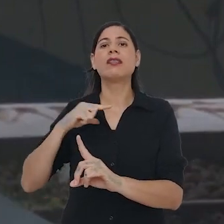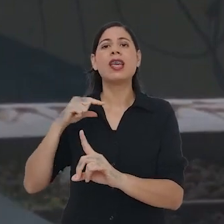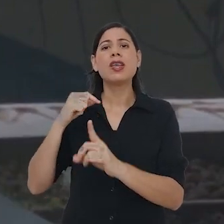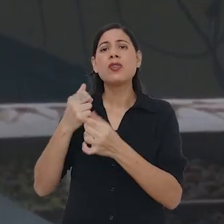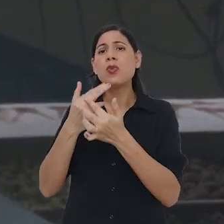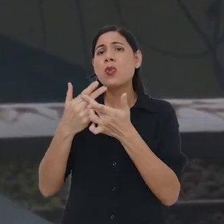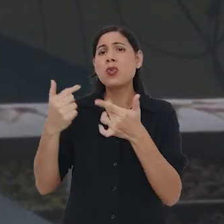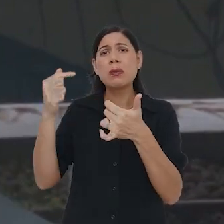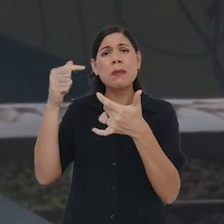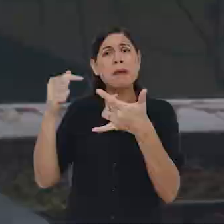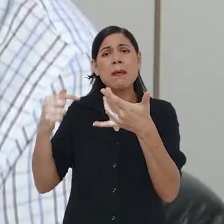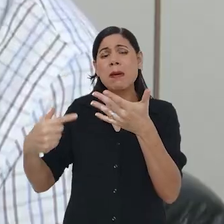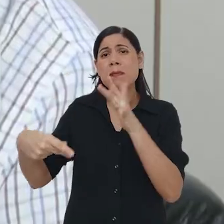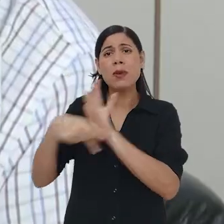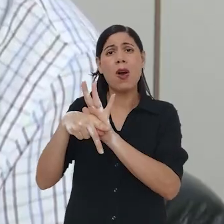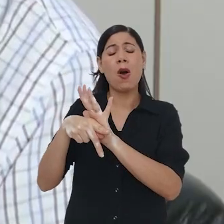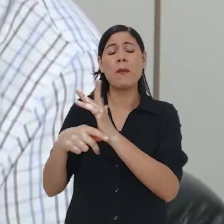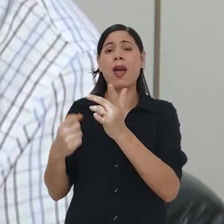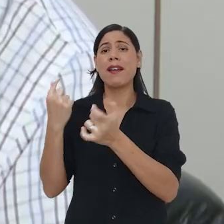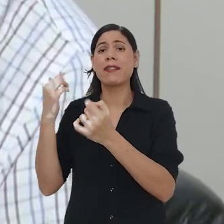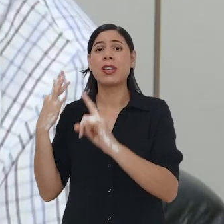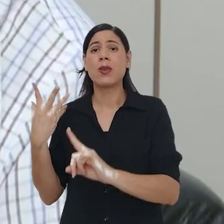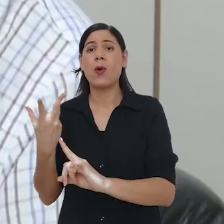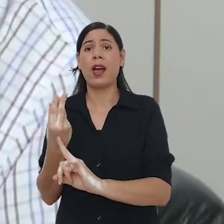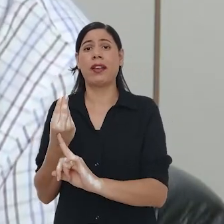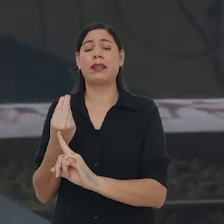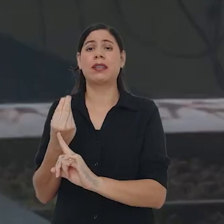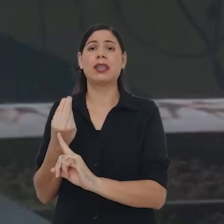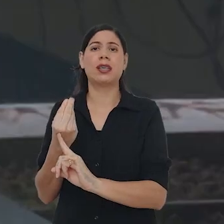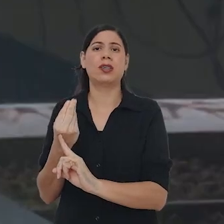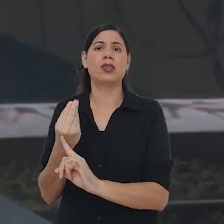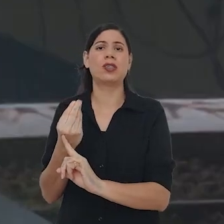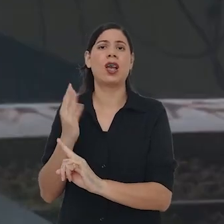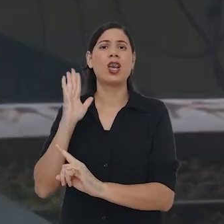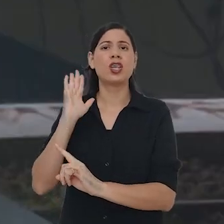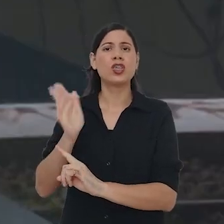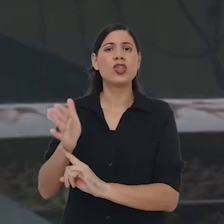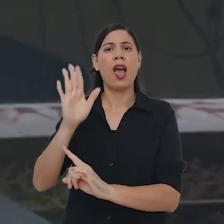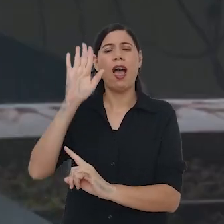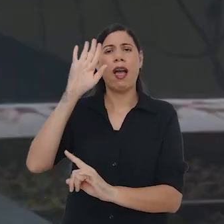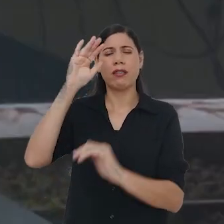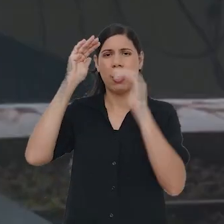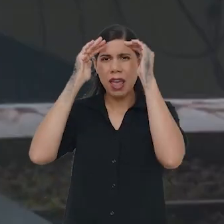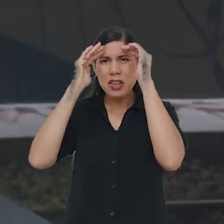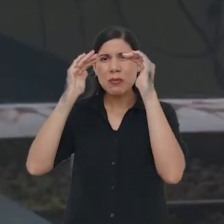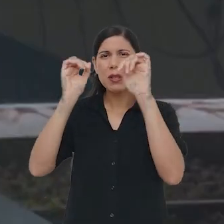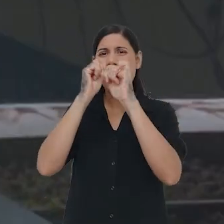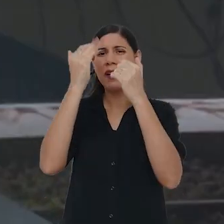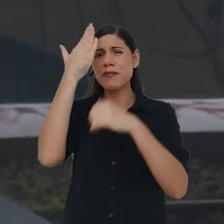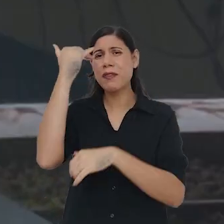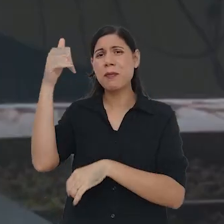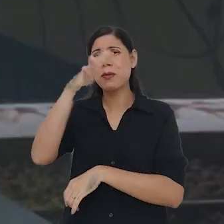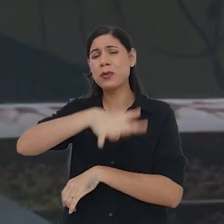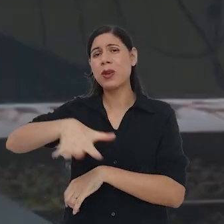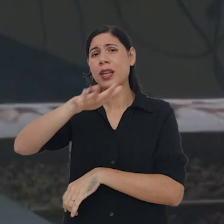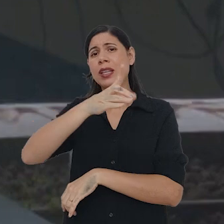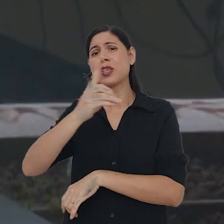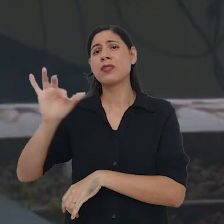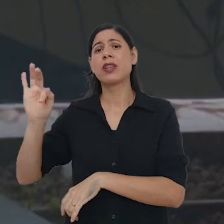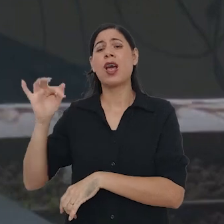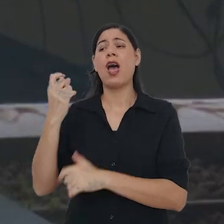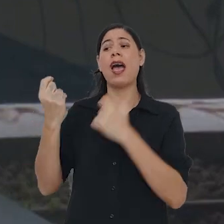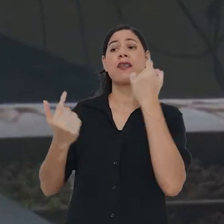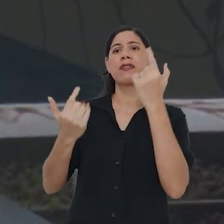muito próprios. Muitas vezes um artista que já tem uma consagração aqui no Distrito Federal, ele não tem o entendimento de